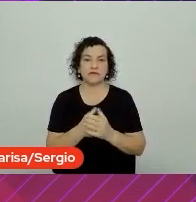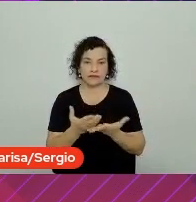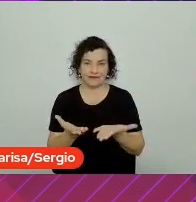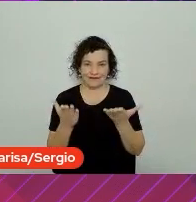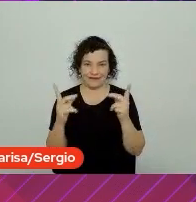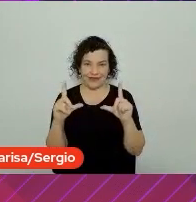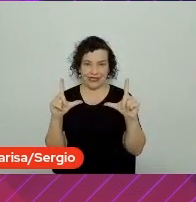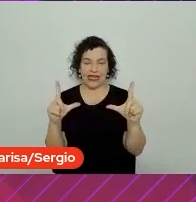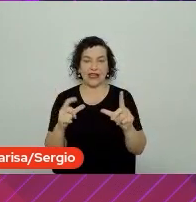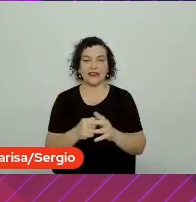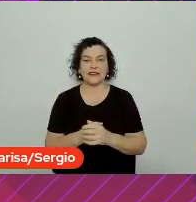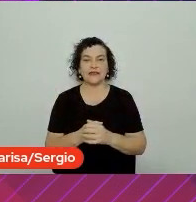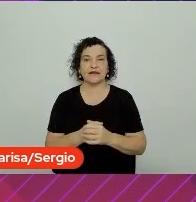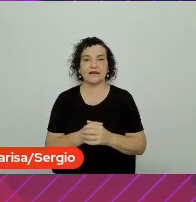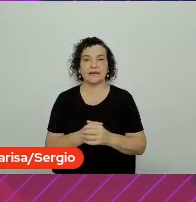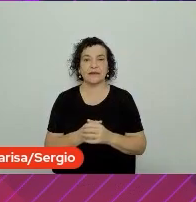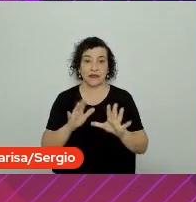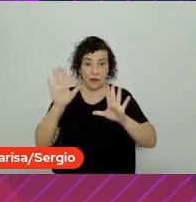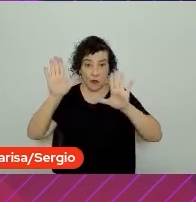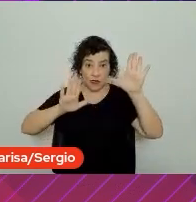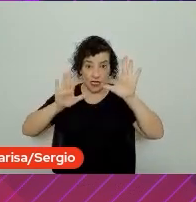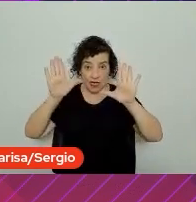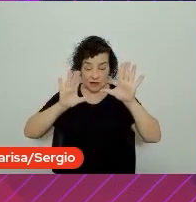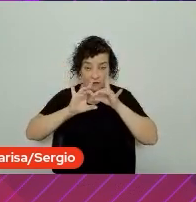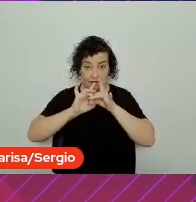slide? Alguém quer comentar?